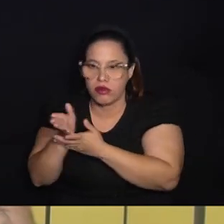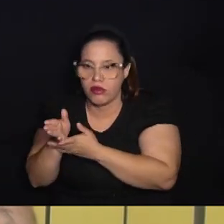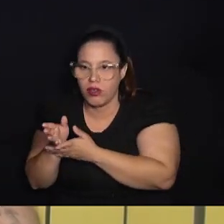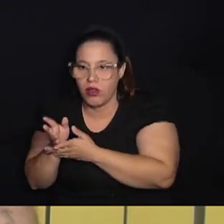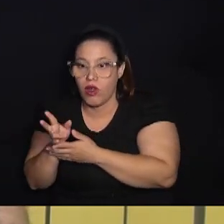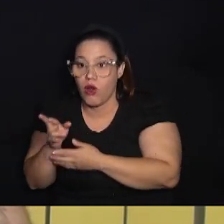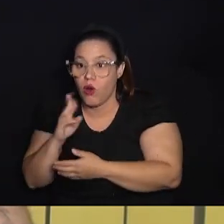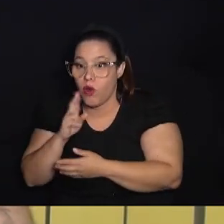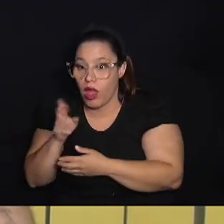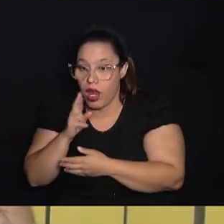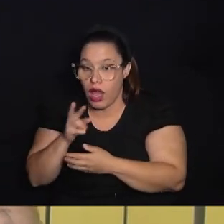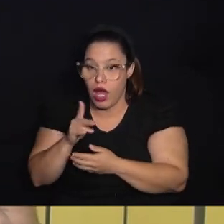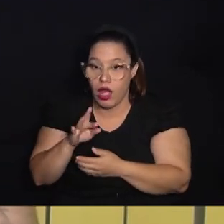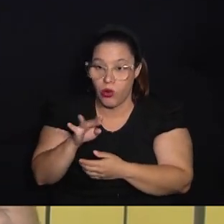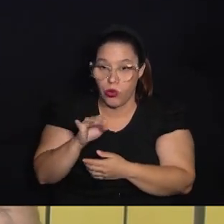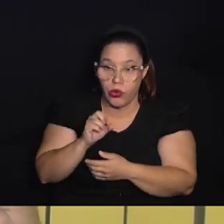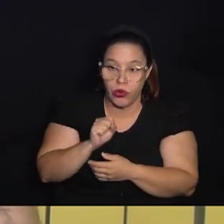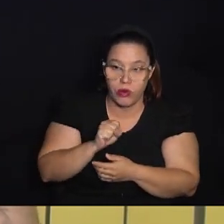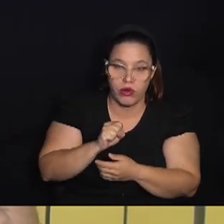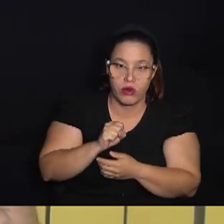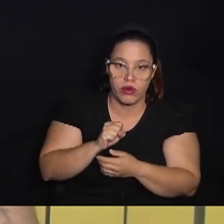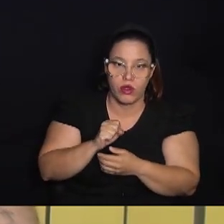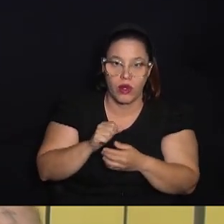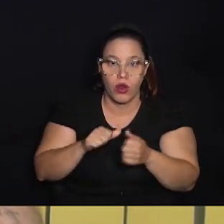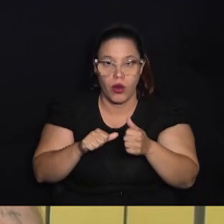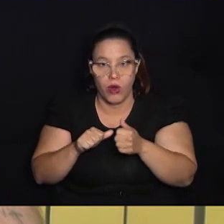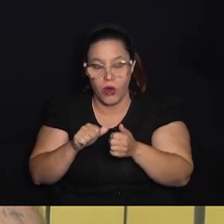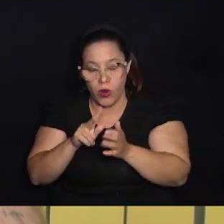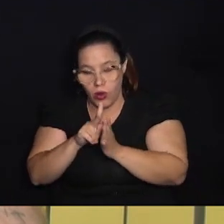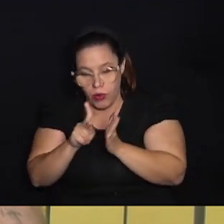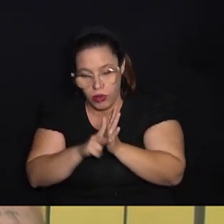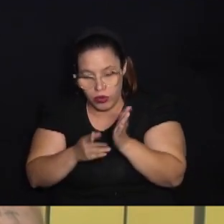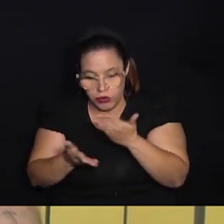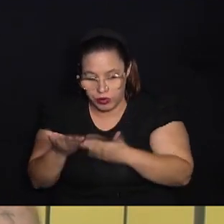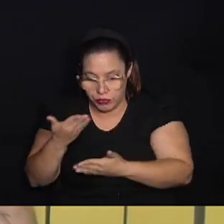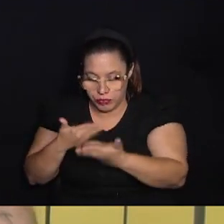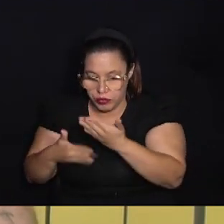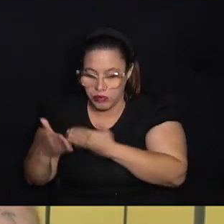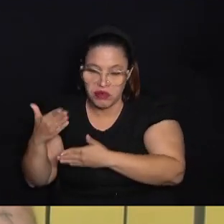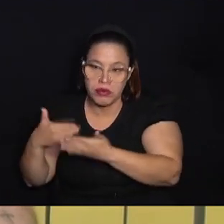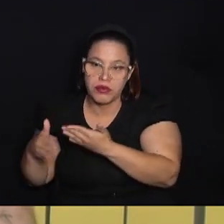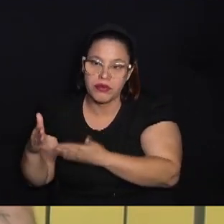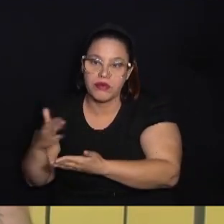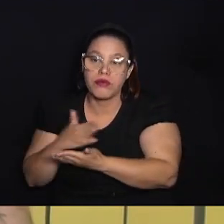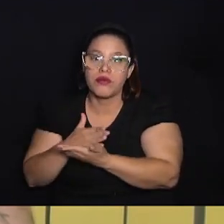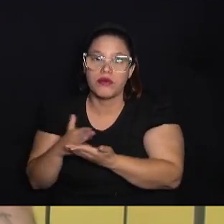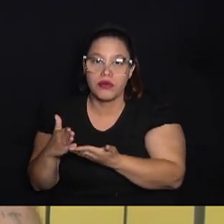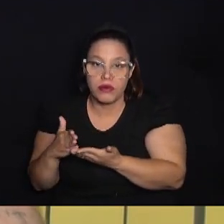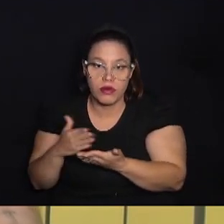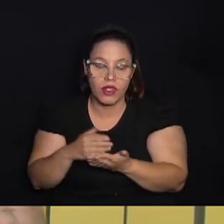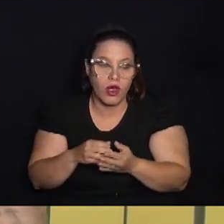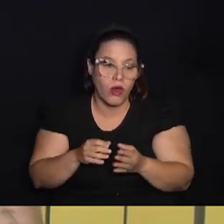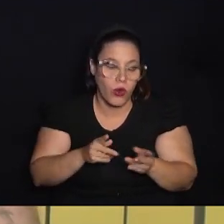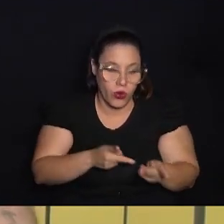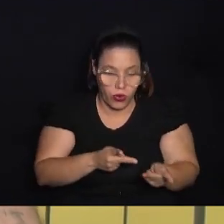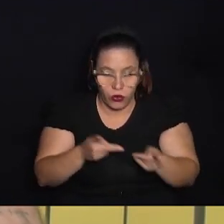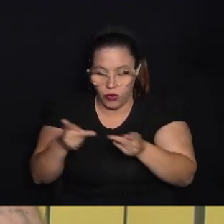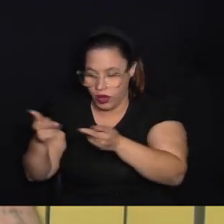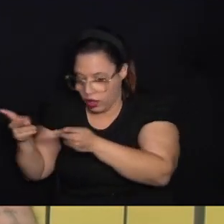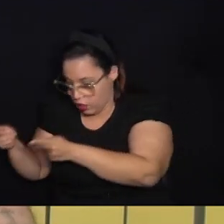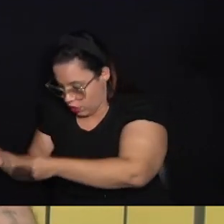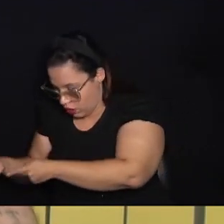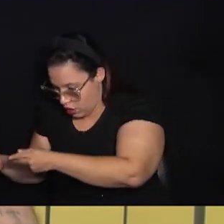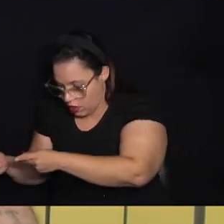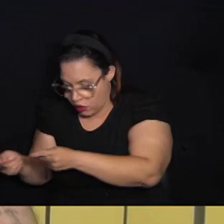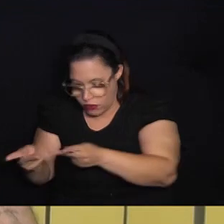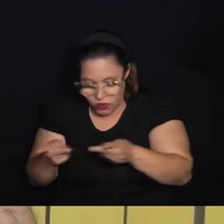relatos né tô falando que e o o projeto se modificou ao longo do tempo por a partir disso a gente começou a fazer essas visitas com público